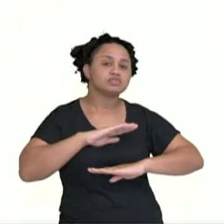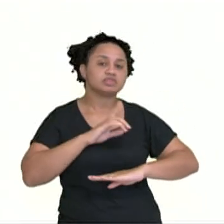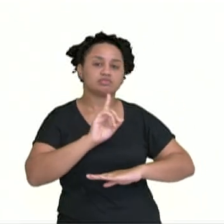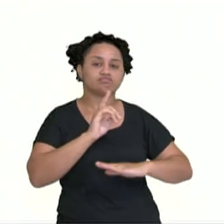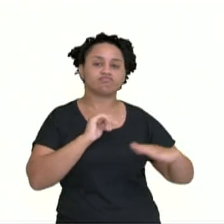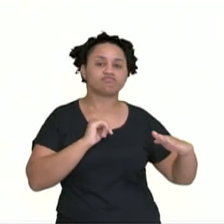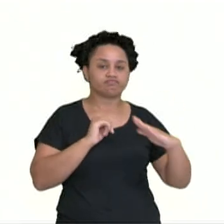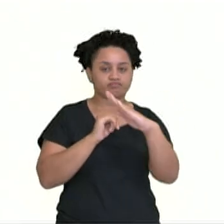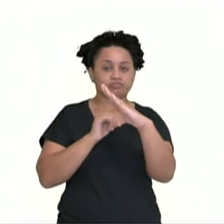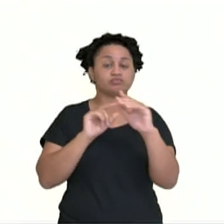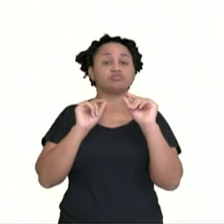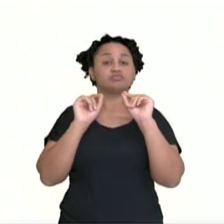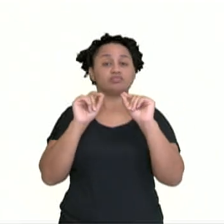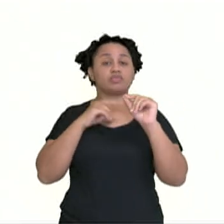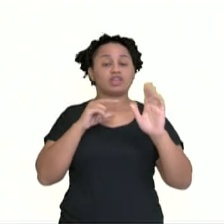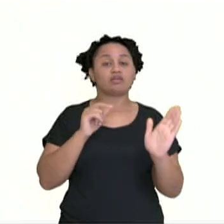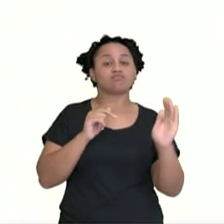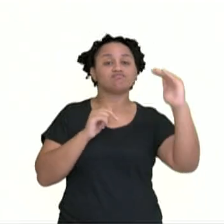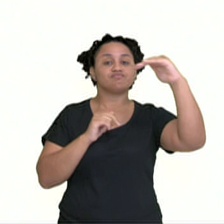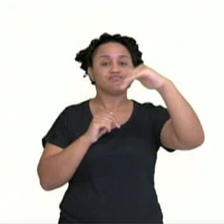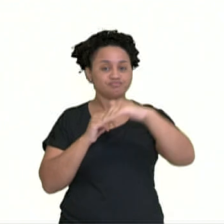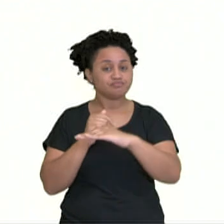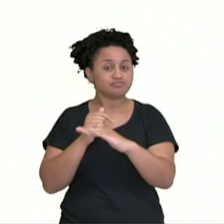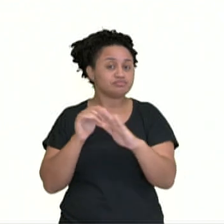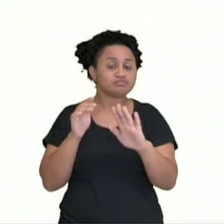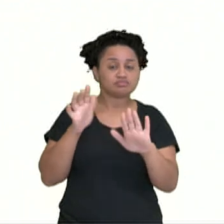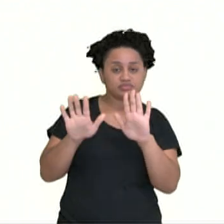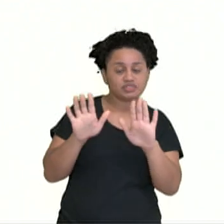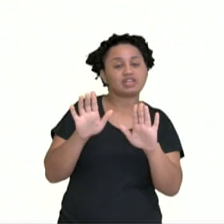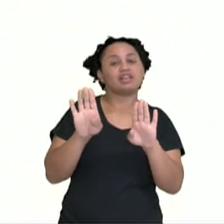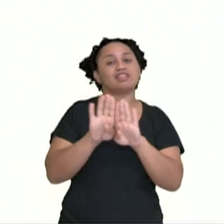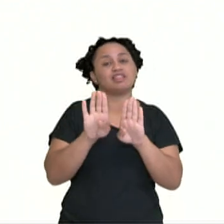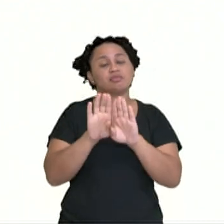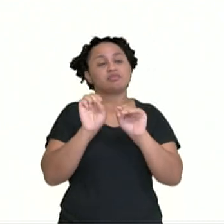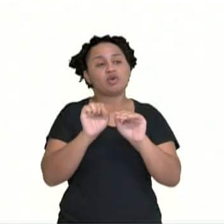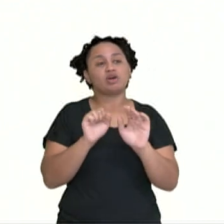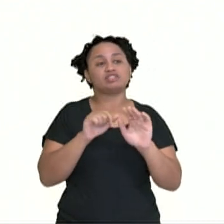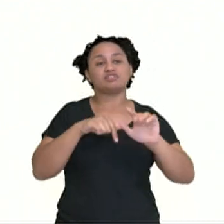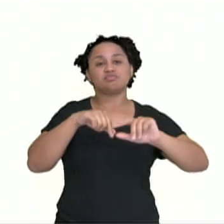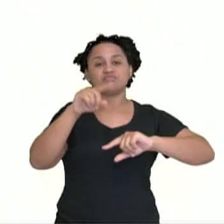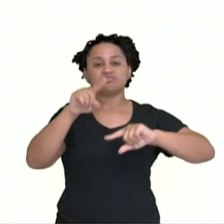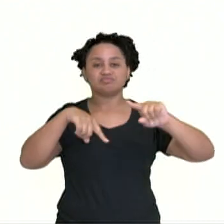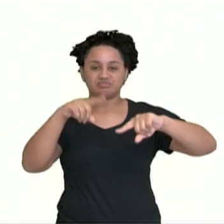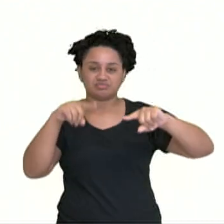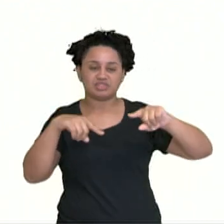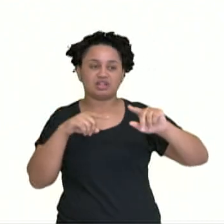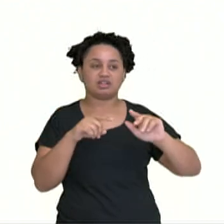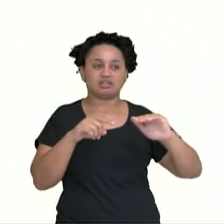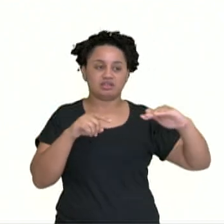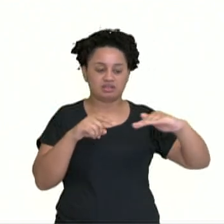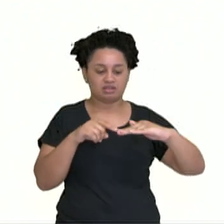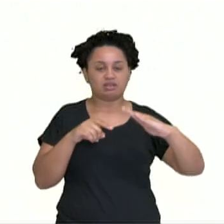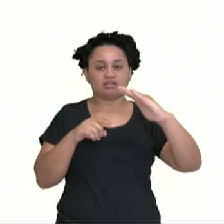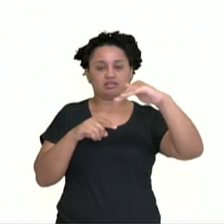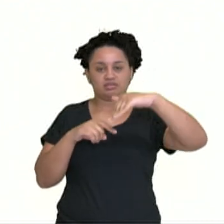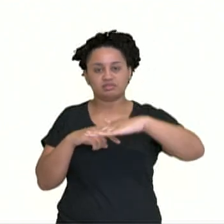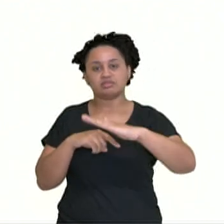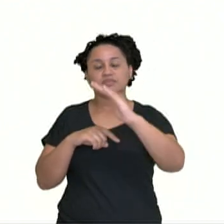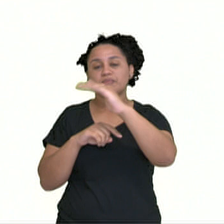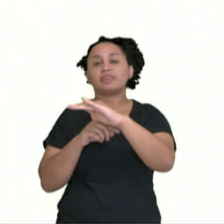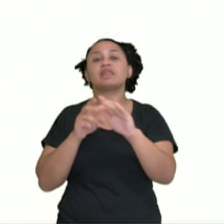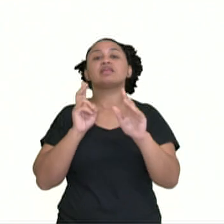retas, né? Então, eu tenho curvas e, às vezes, eu tenho um gráfico misto. Isso vai acontecer sempre que nós